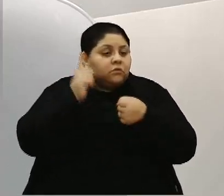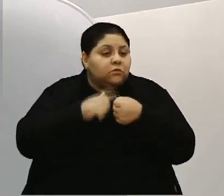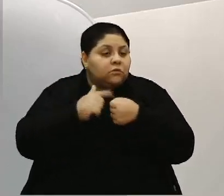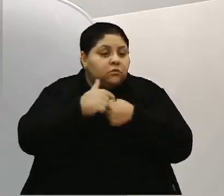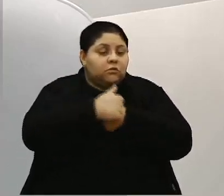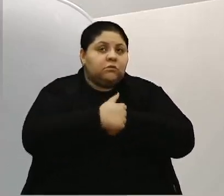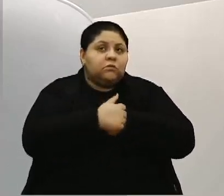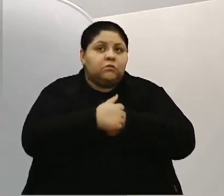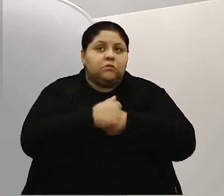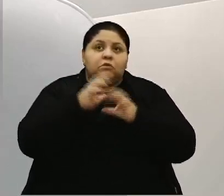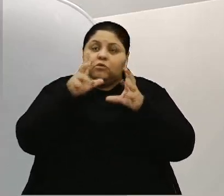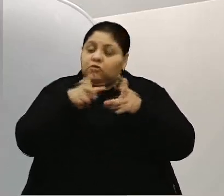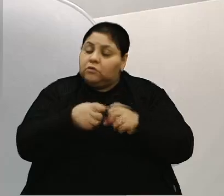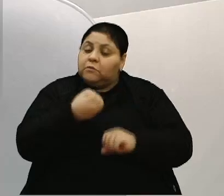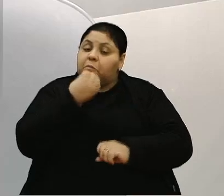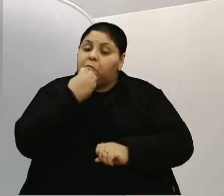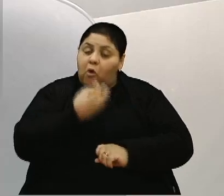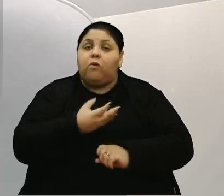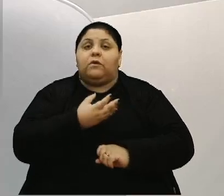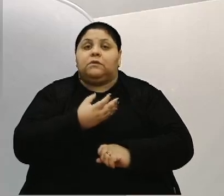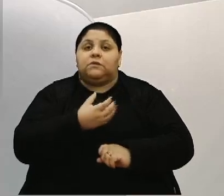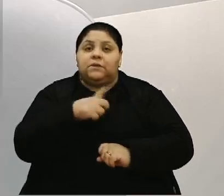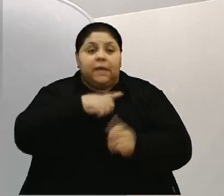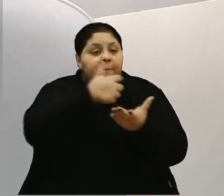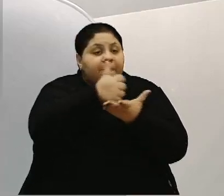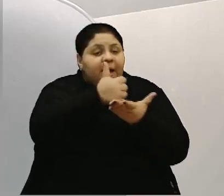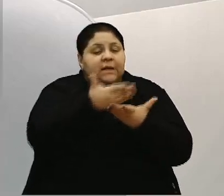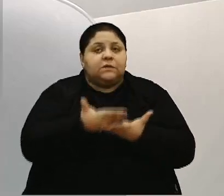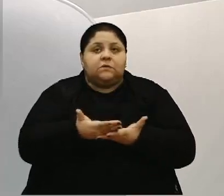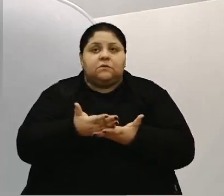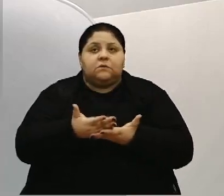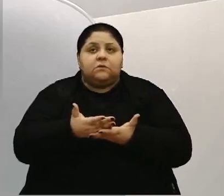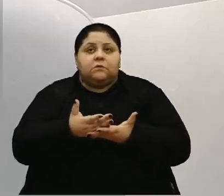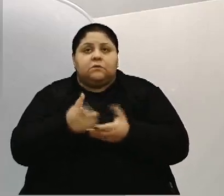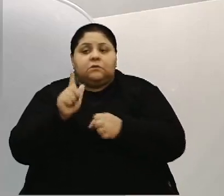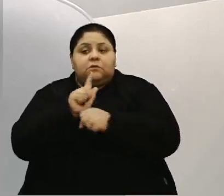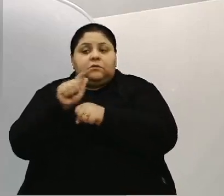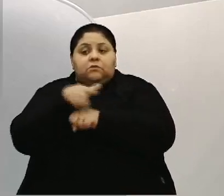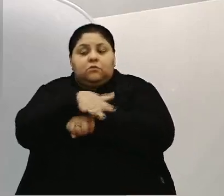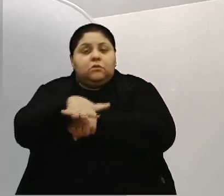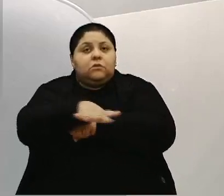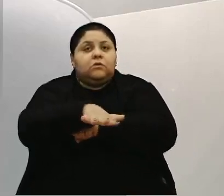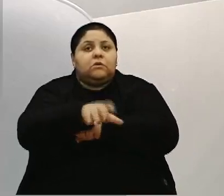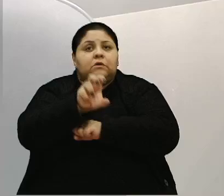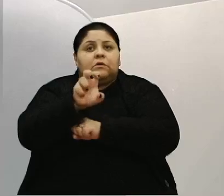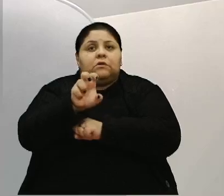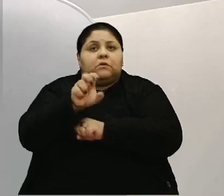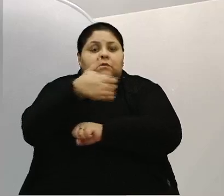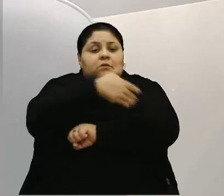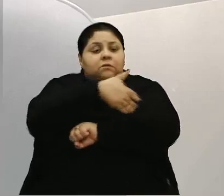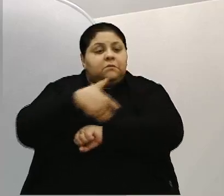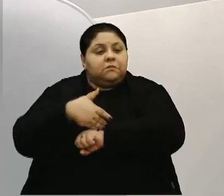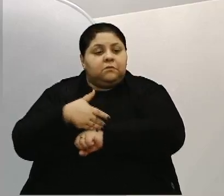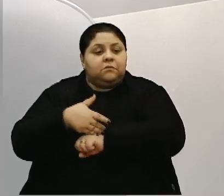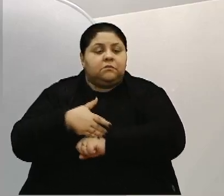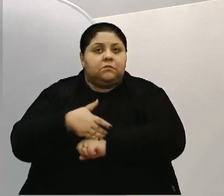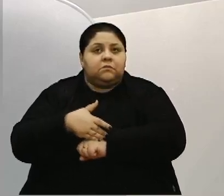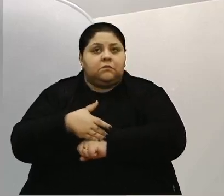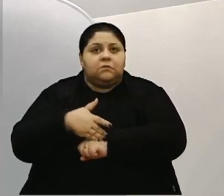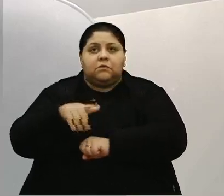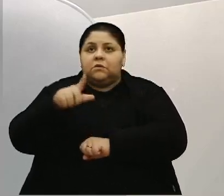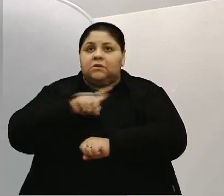todas pertinentes. Só Galópolis, gente, temos 5 estradas ainda que não